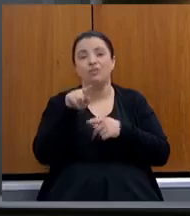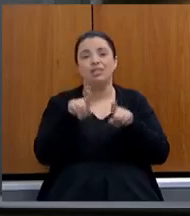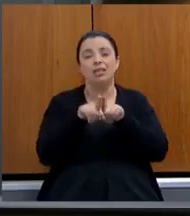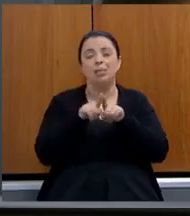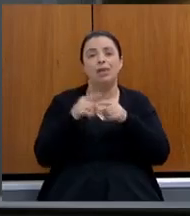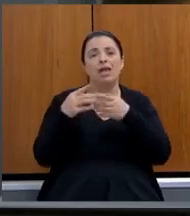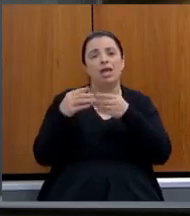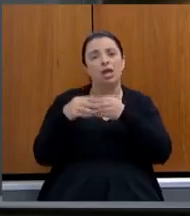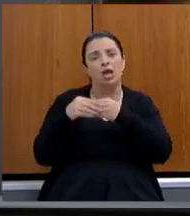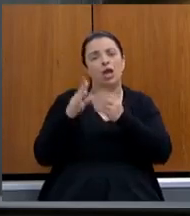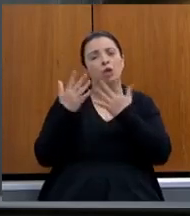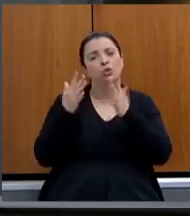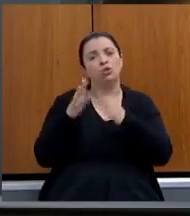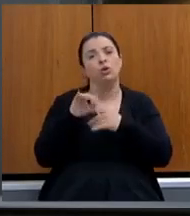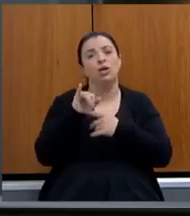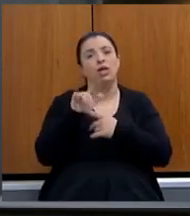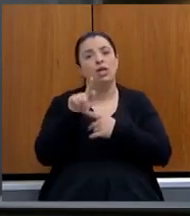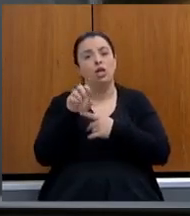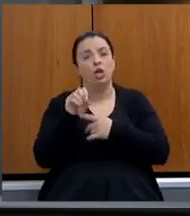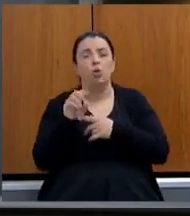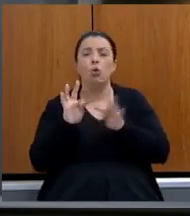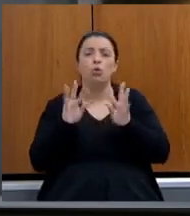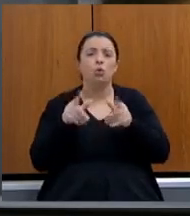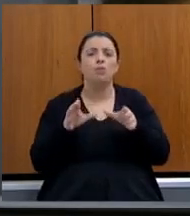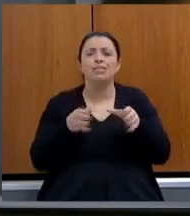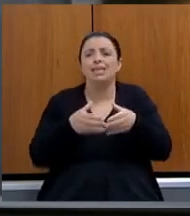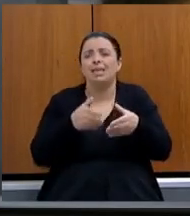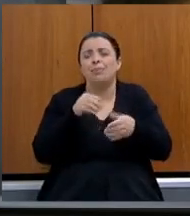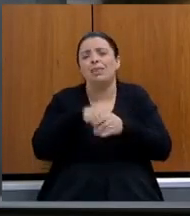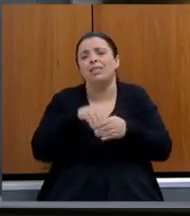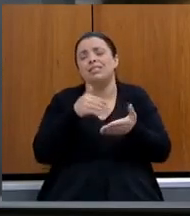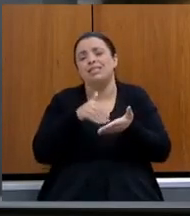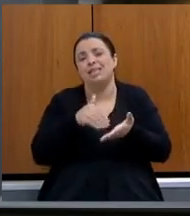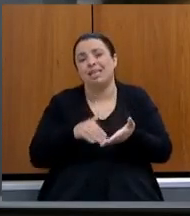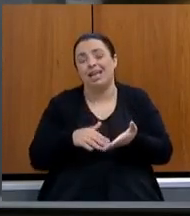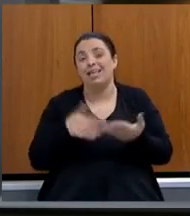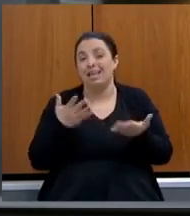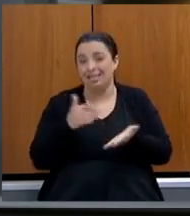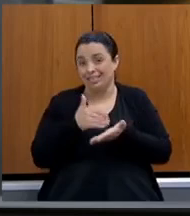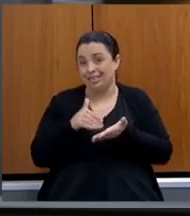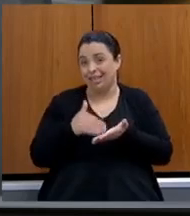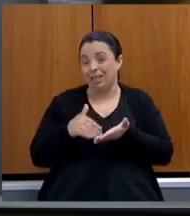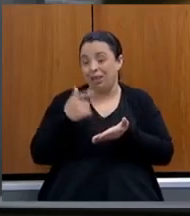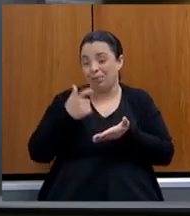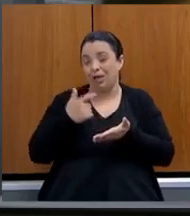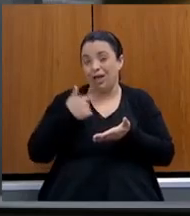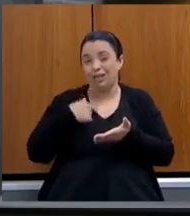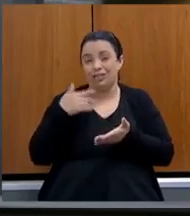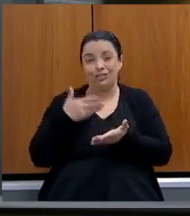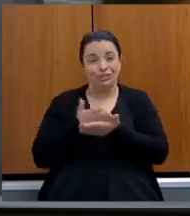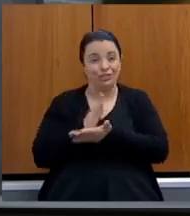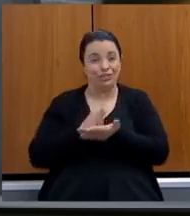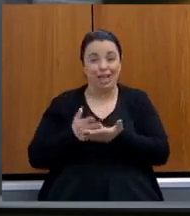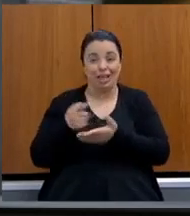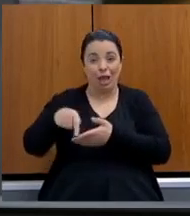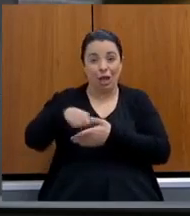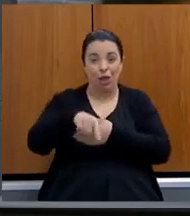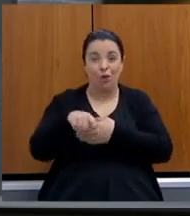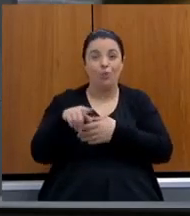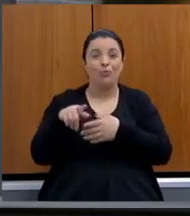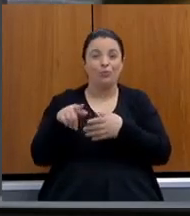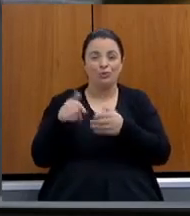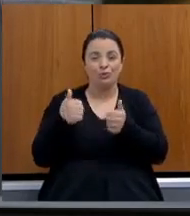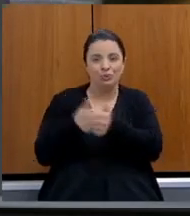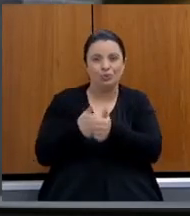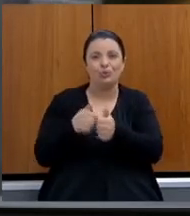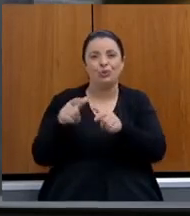toda a nossa equipe né assim eles eu digo que a secretária tão chatrasil Deputado José Reis aqui para aguentar a secretária e que tem que ser muito